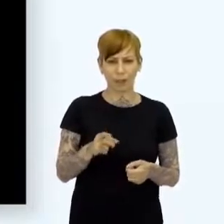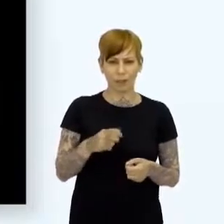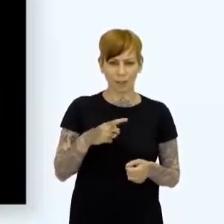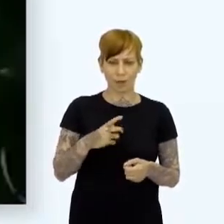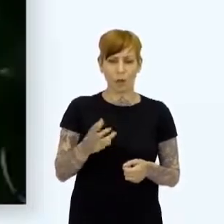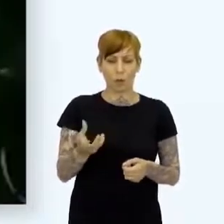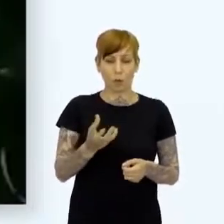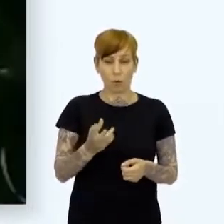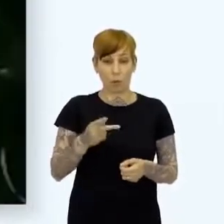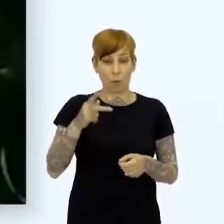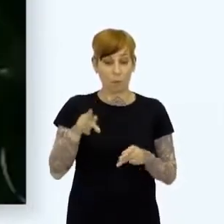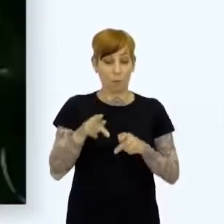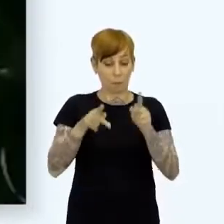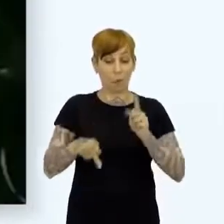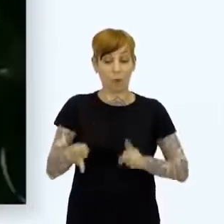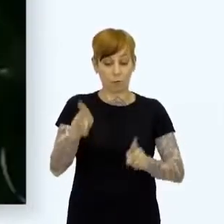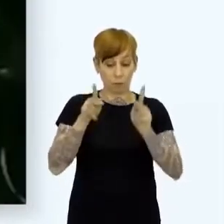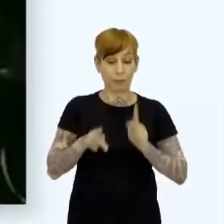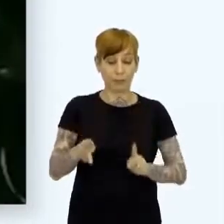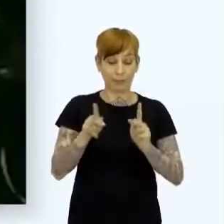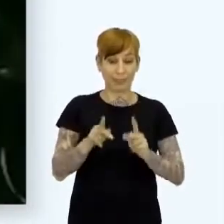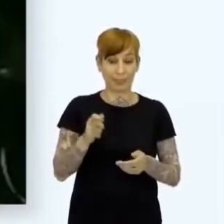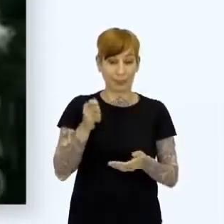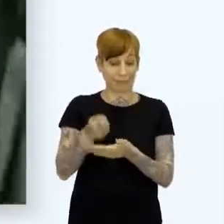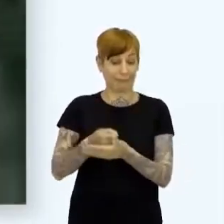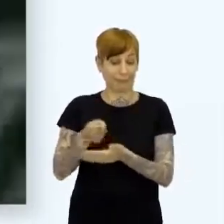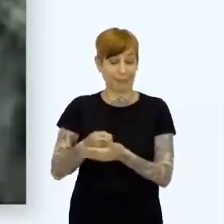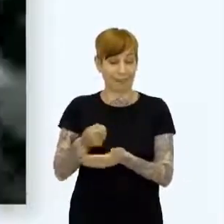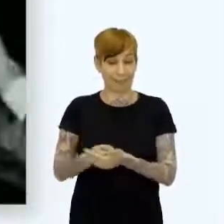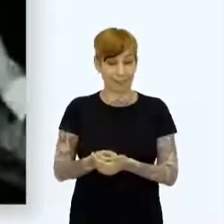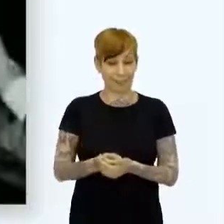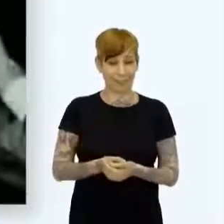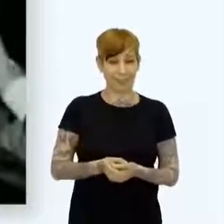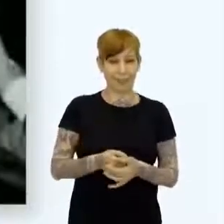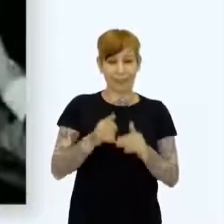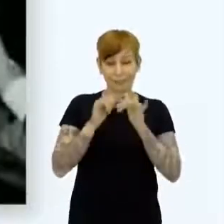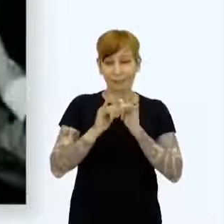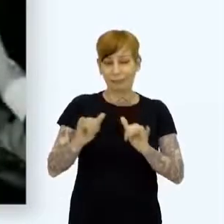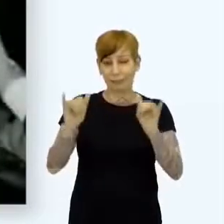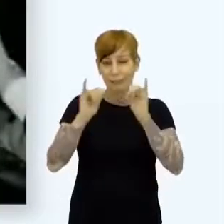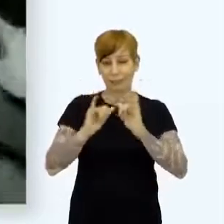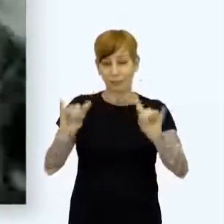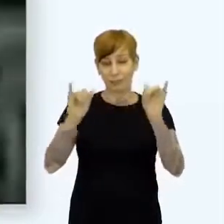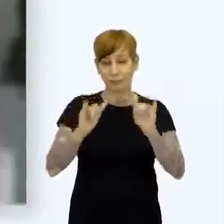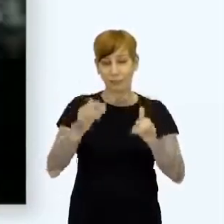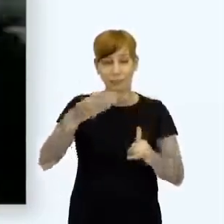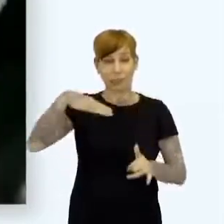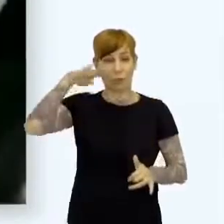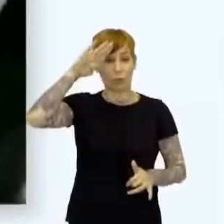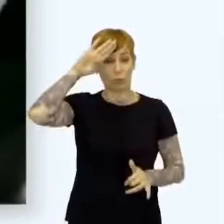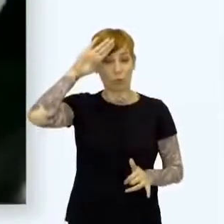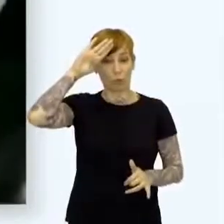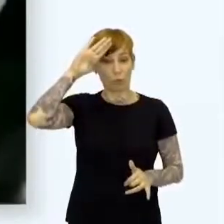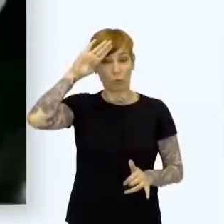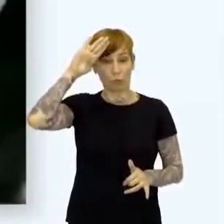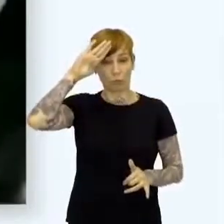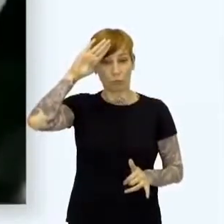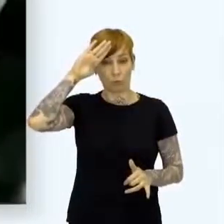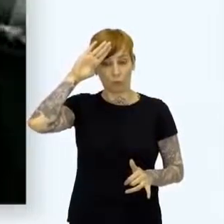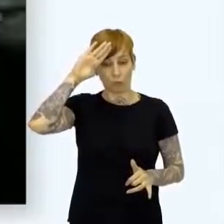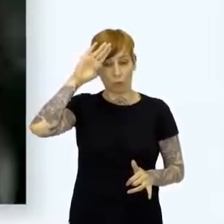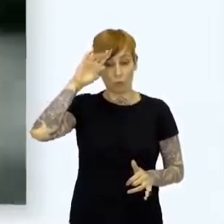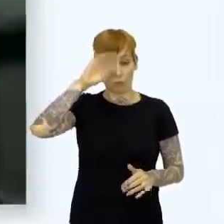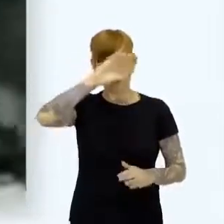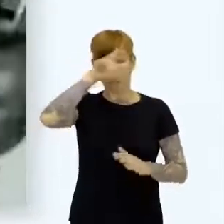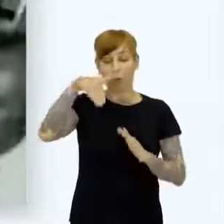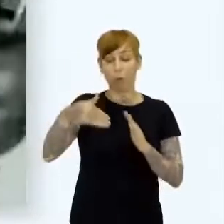povo brasileiro. O discurso a militares de baixa patente no Automóvel Clube do Rio de Janeiro foi o último de Jango